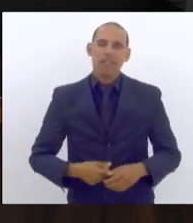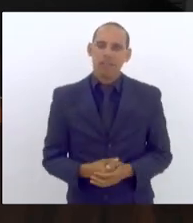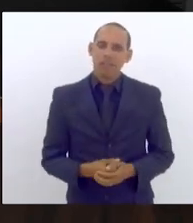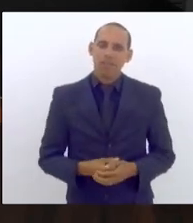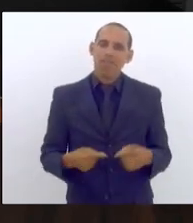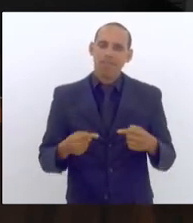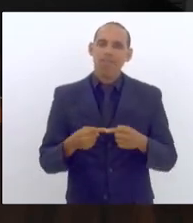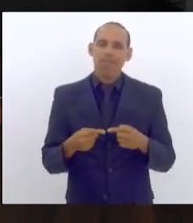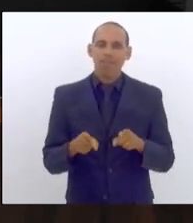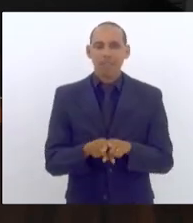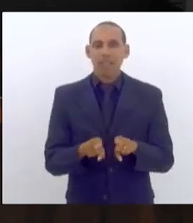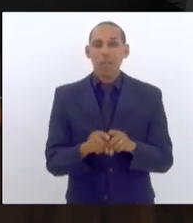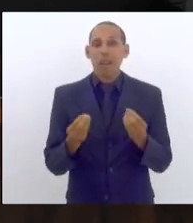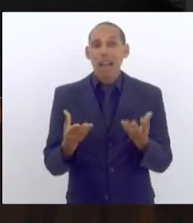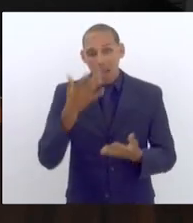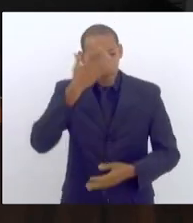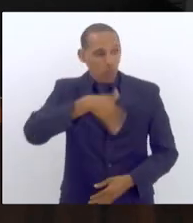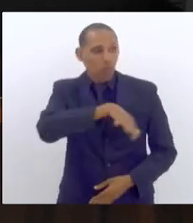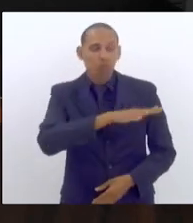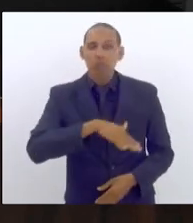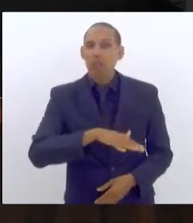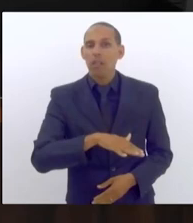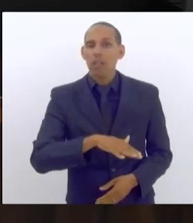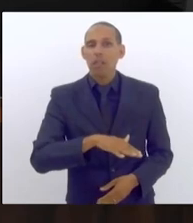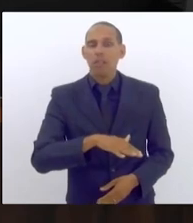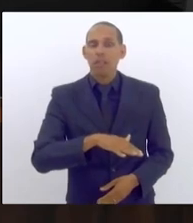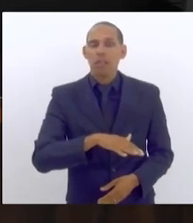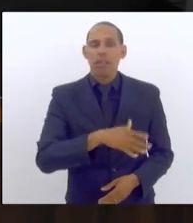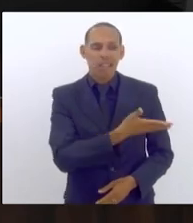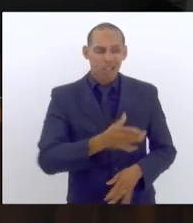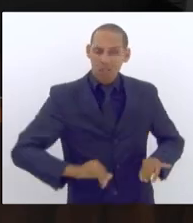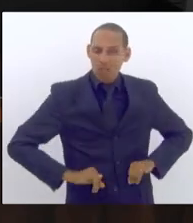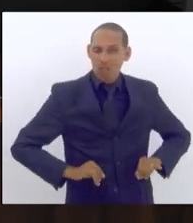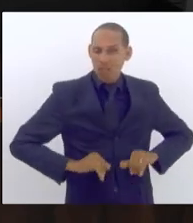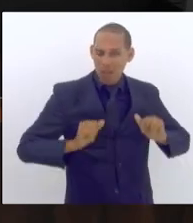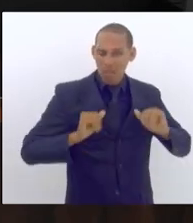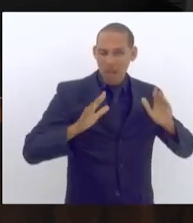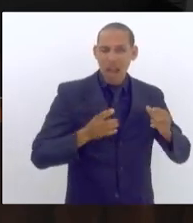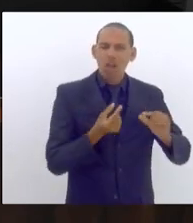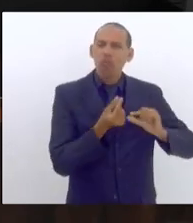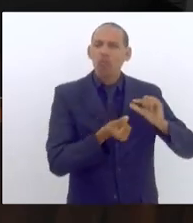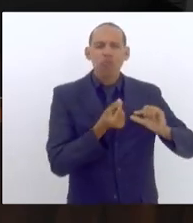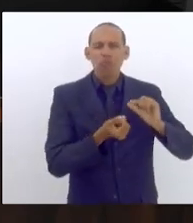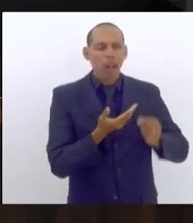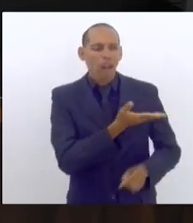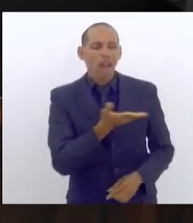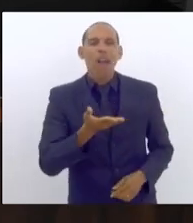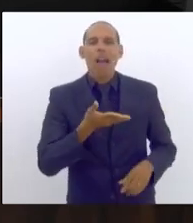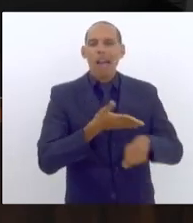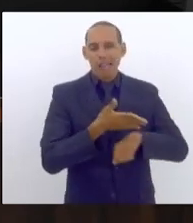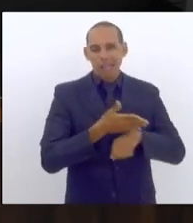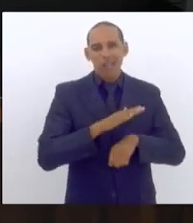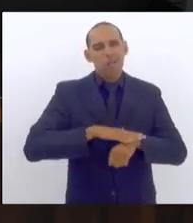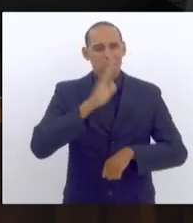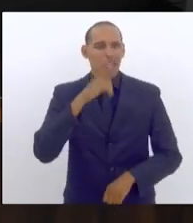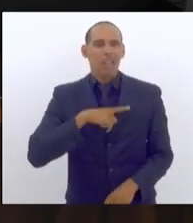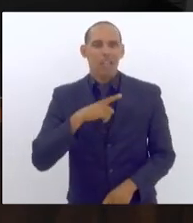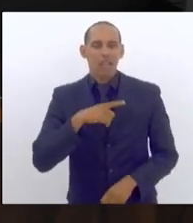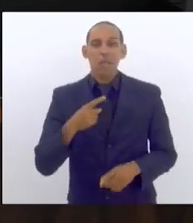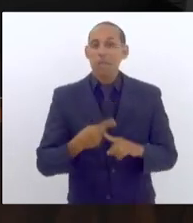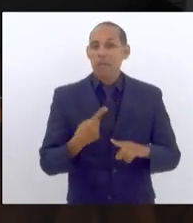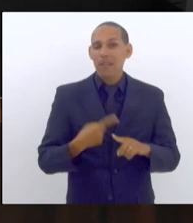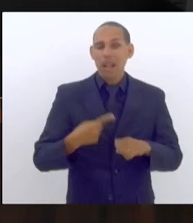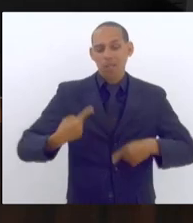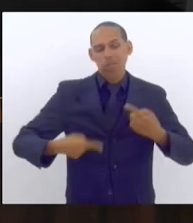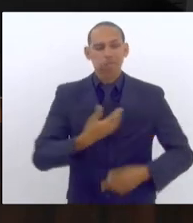sentido também, para que as pessoas mais afetadas, de baixa renda, tenham mais acesso, porque já tem